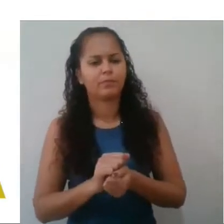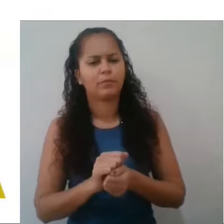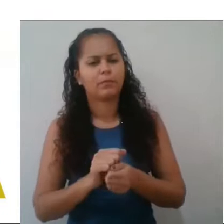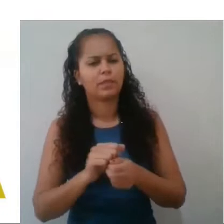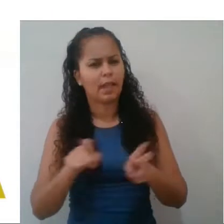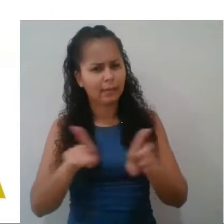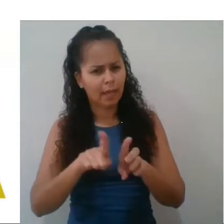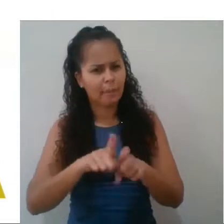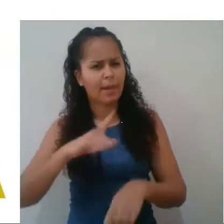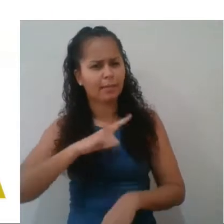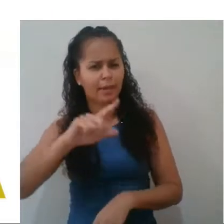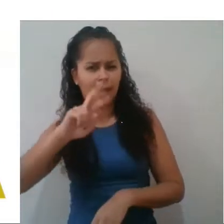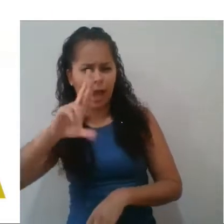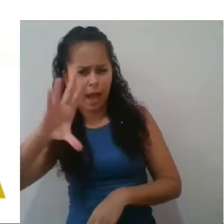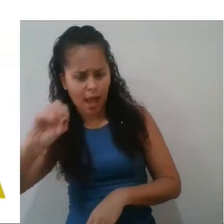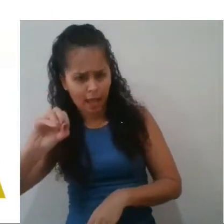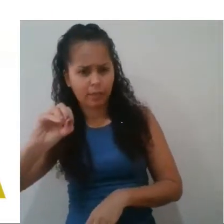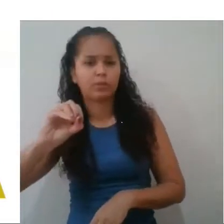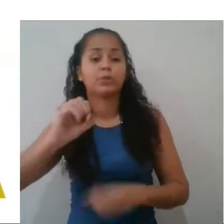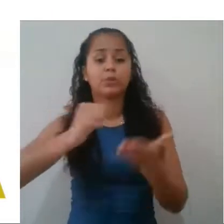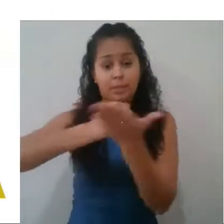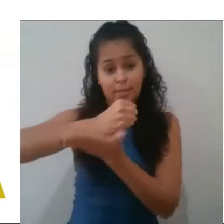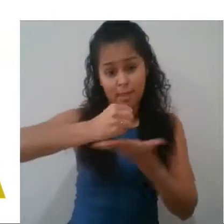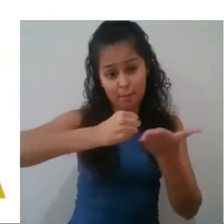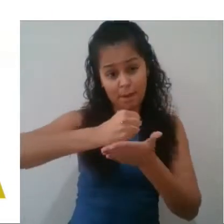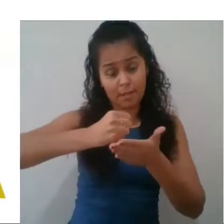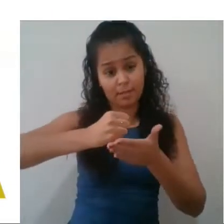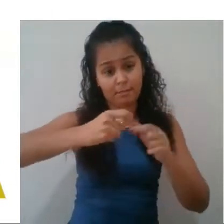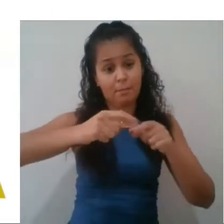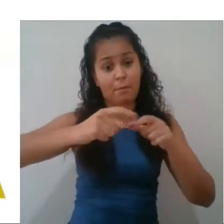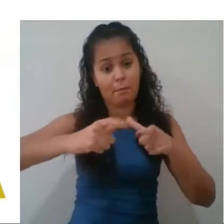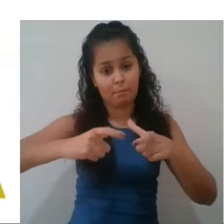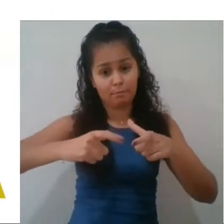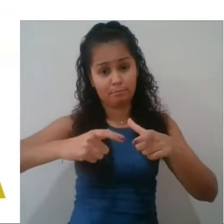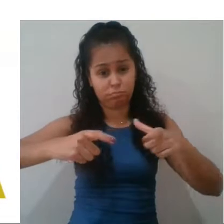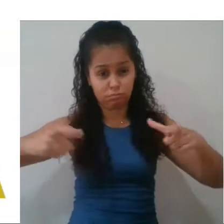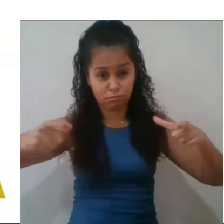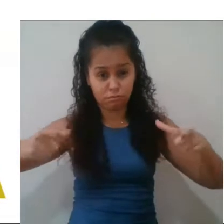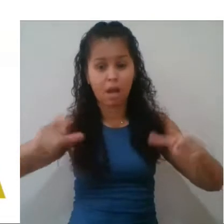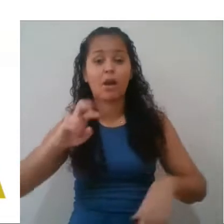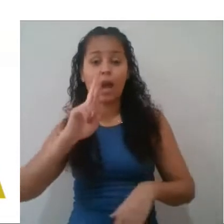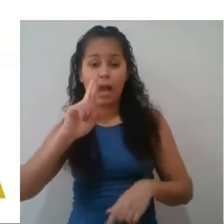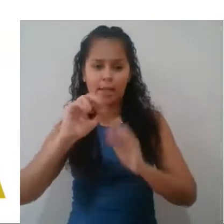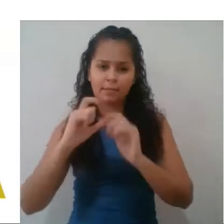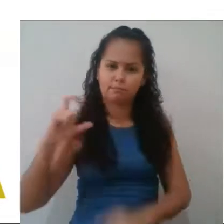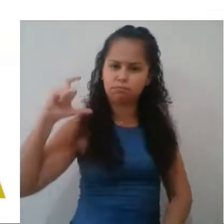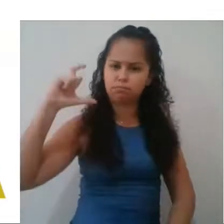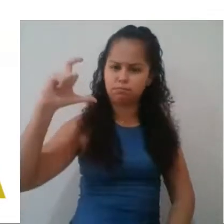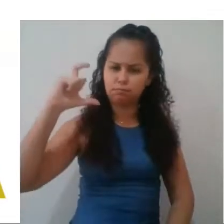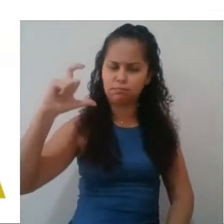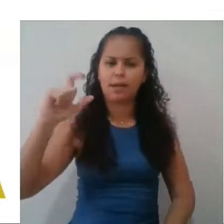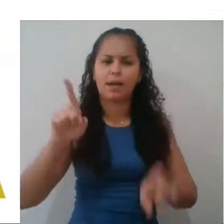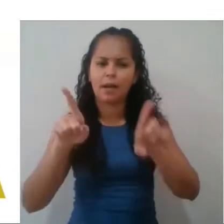também temos o raio da base maior desse tronco. Estou representando esse raio por um R maiúsculo.